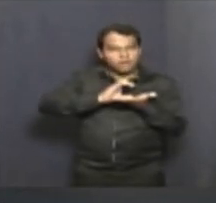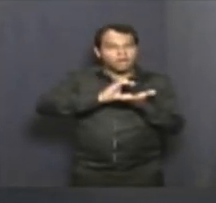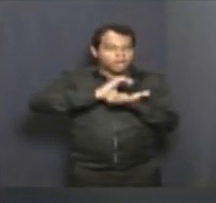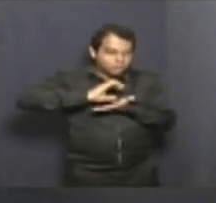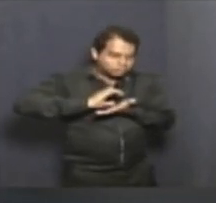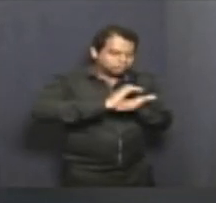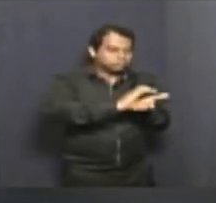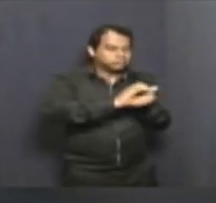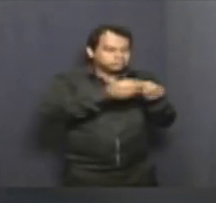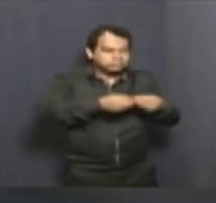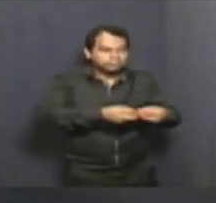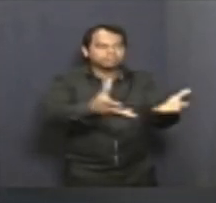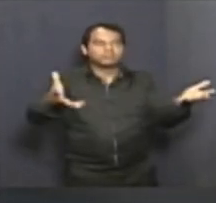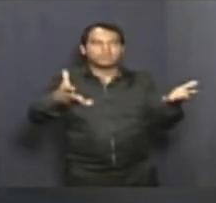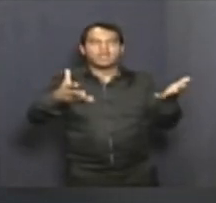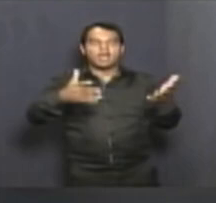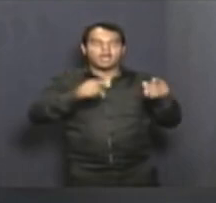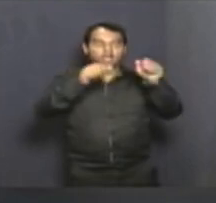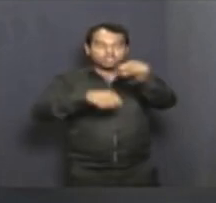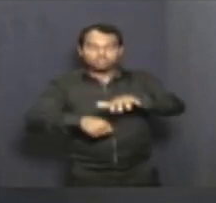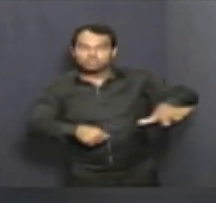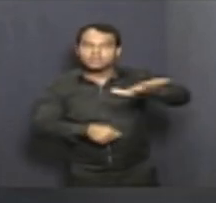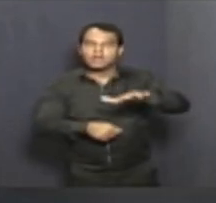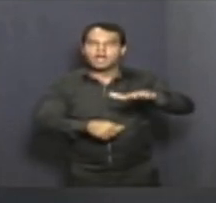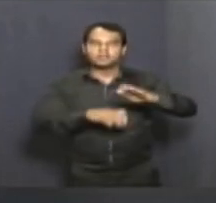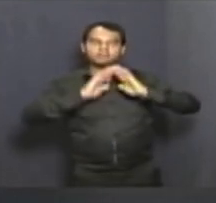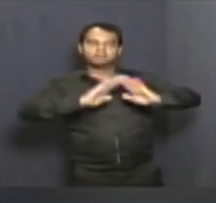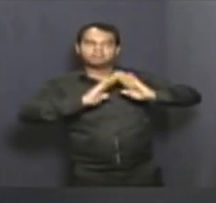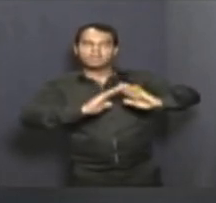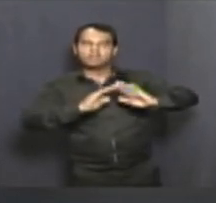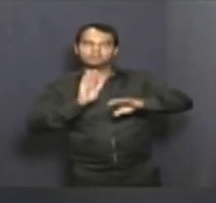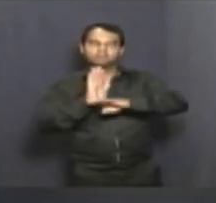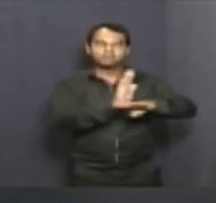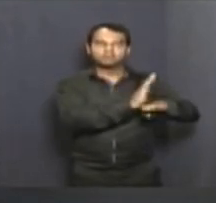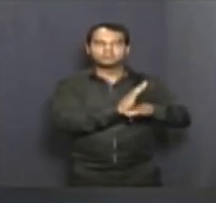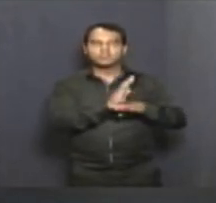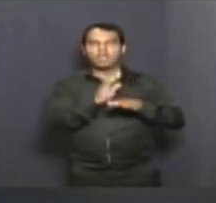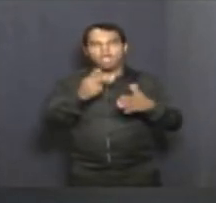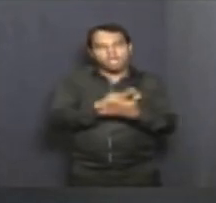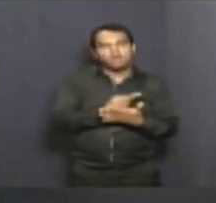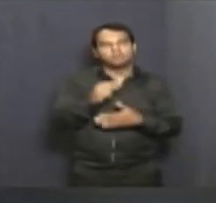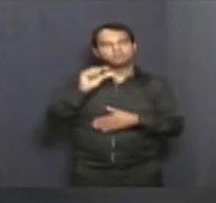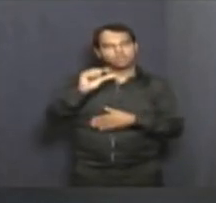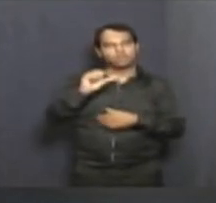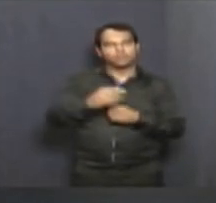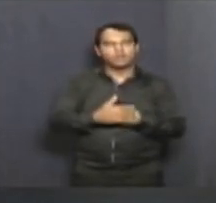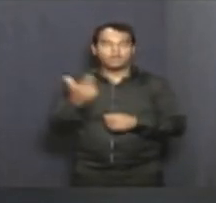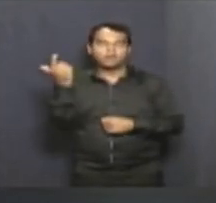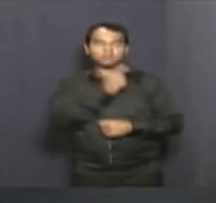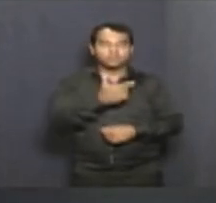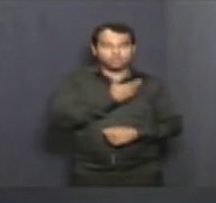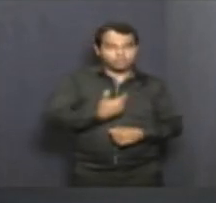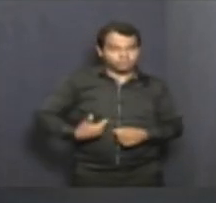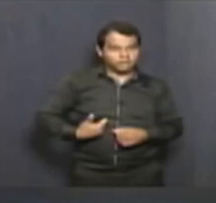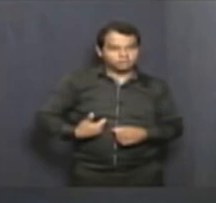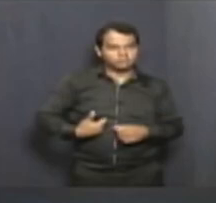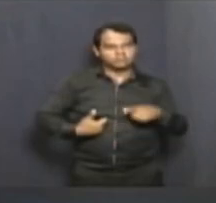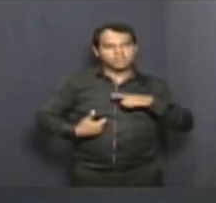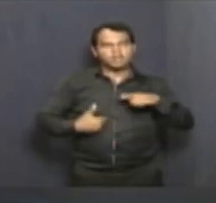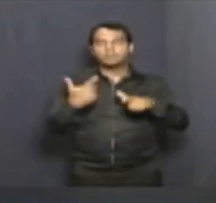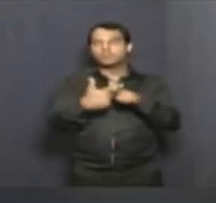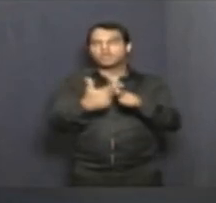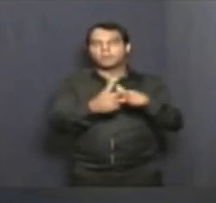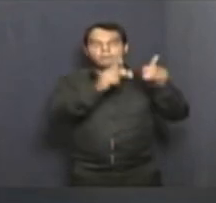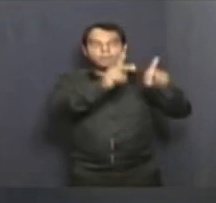com certeza você erra bem menos governamos muito com a participação popular foi através do orçamento